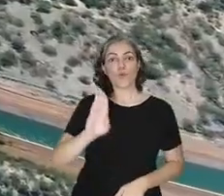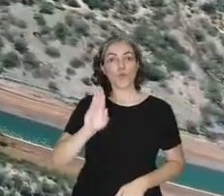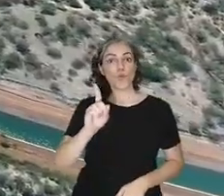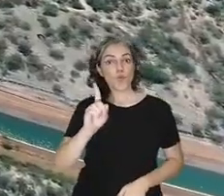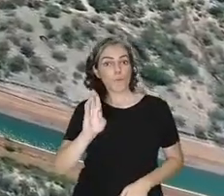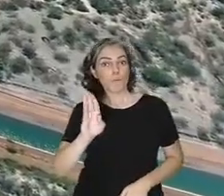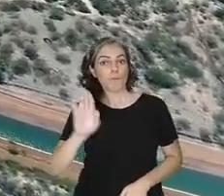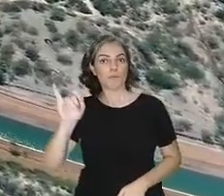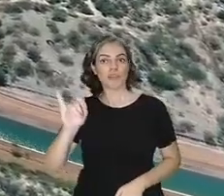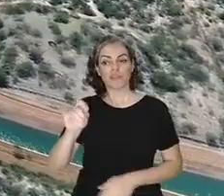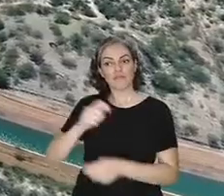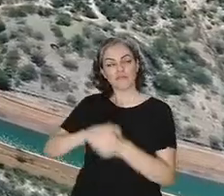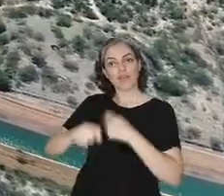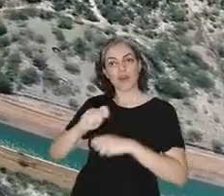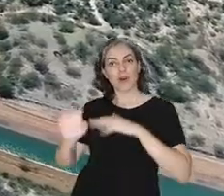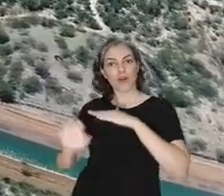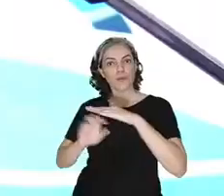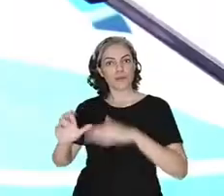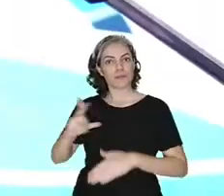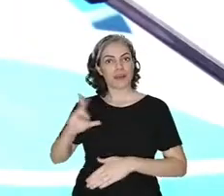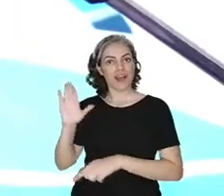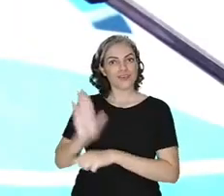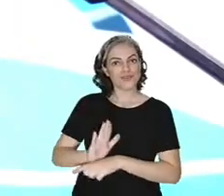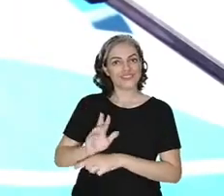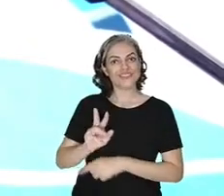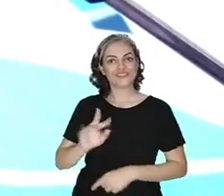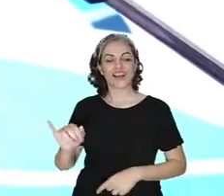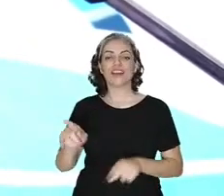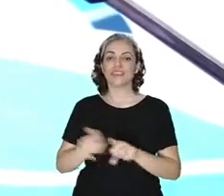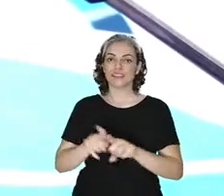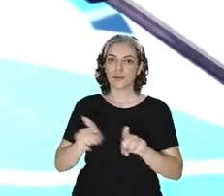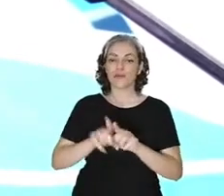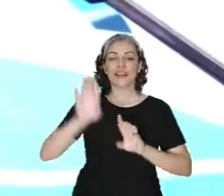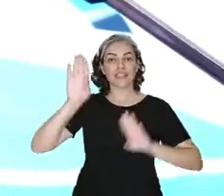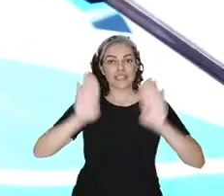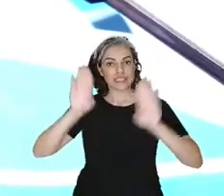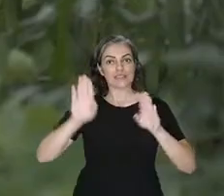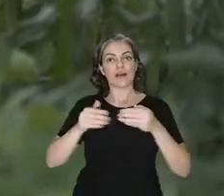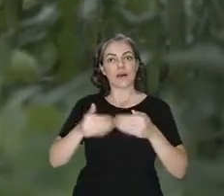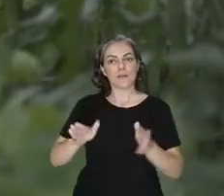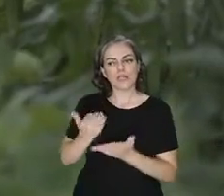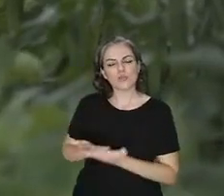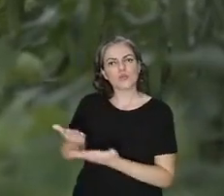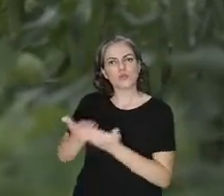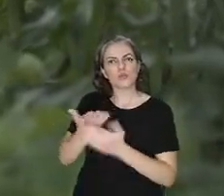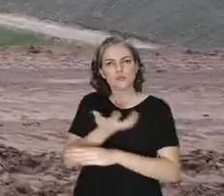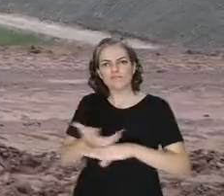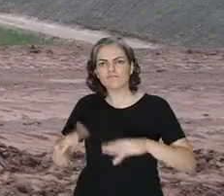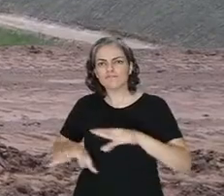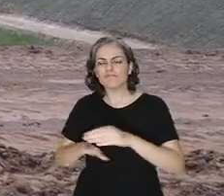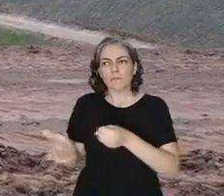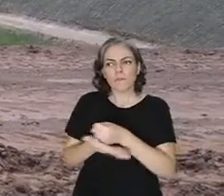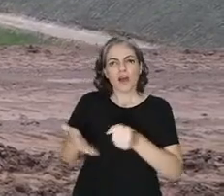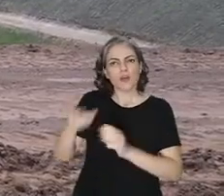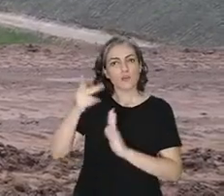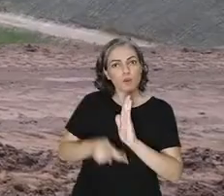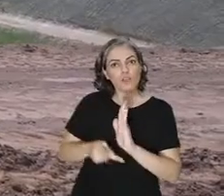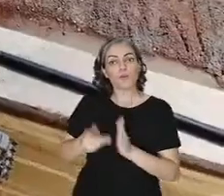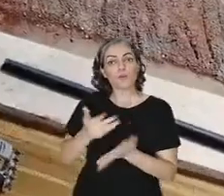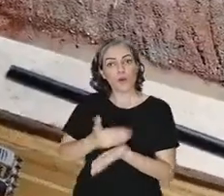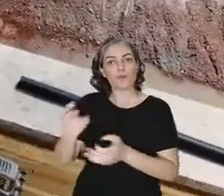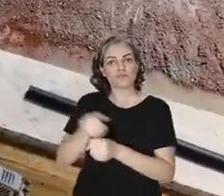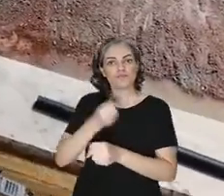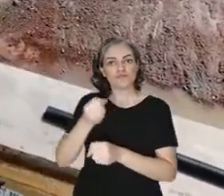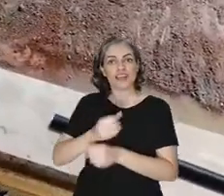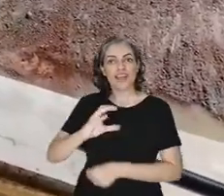bilhão de reais em investimentos da iniciativa privada também lançamos a licitação para elaboração de estudo E ai de projeto básico